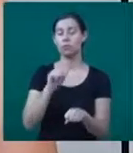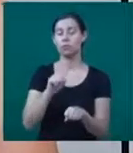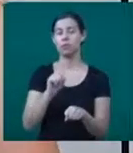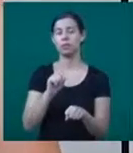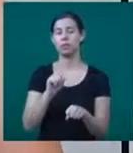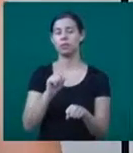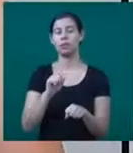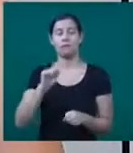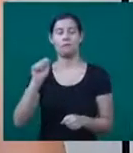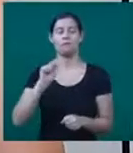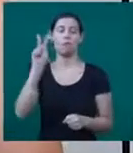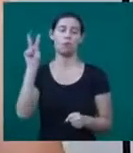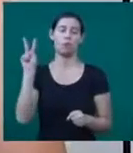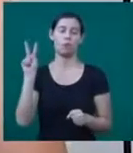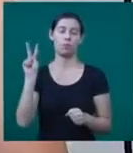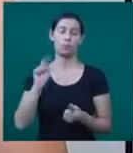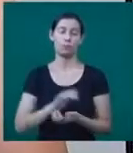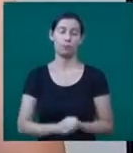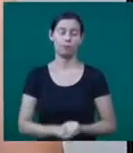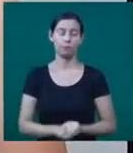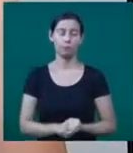com muita